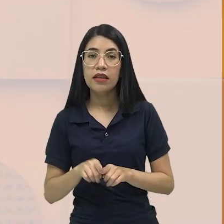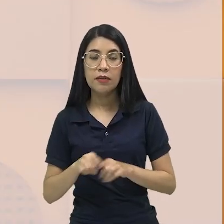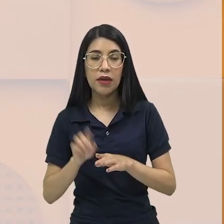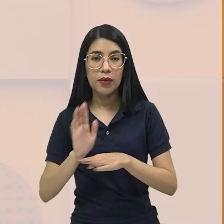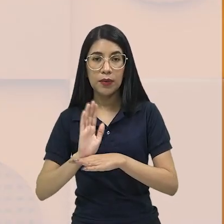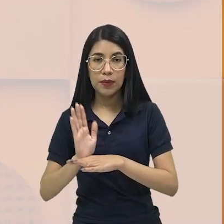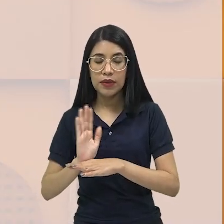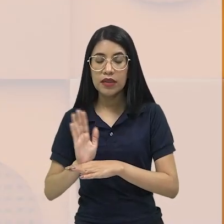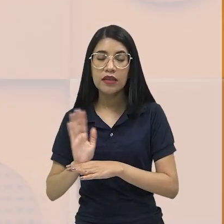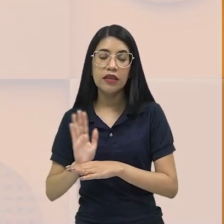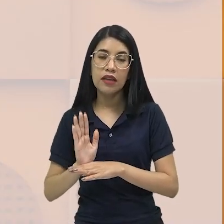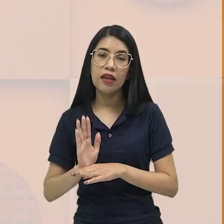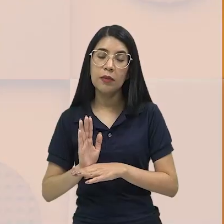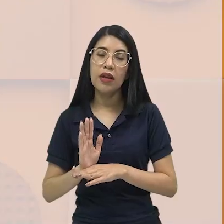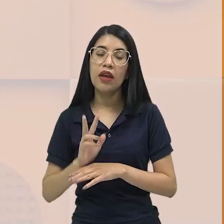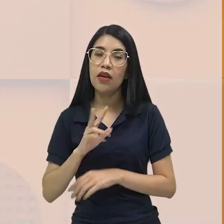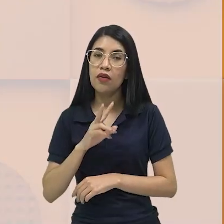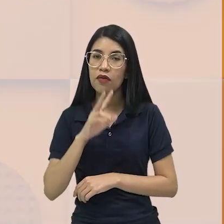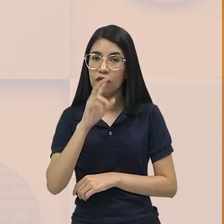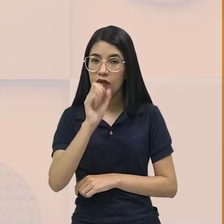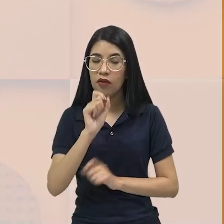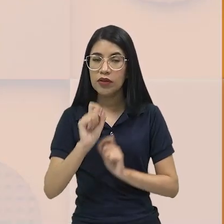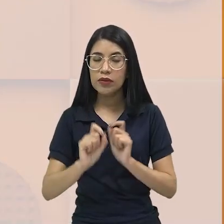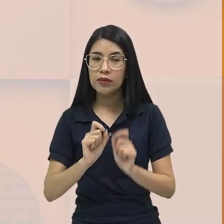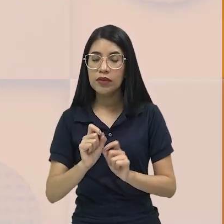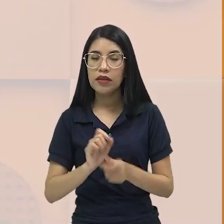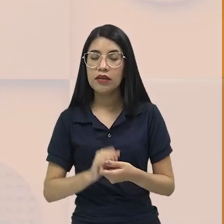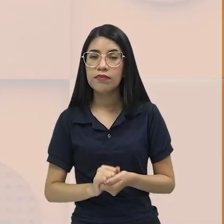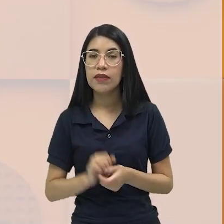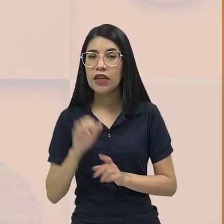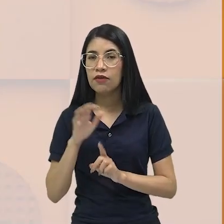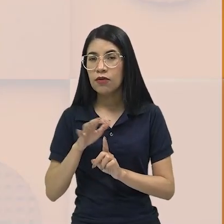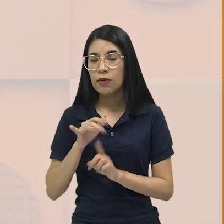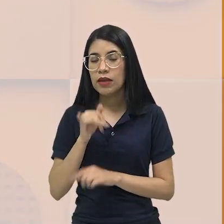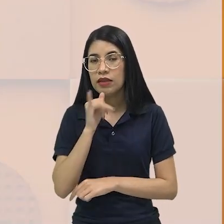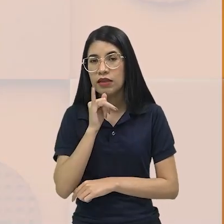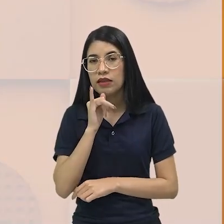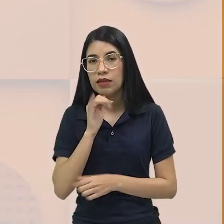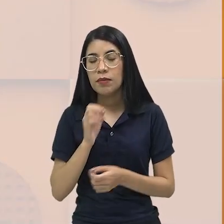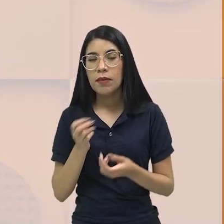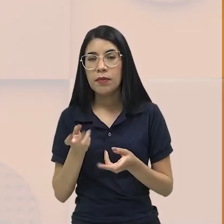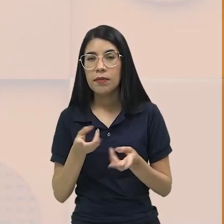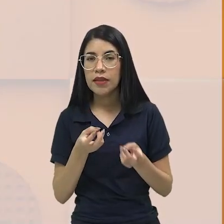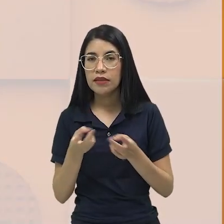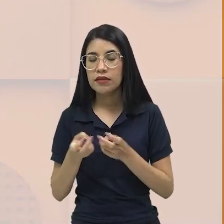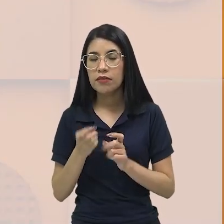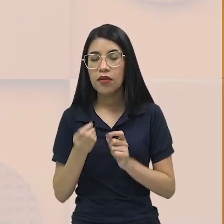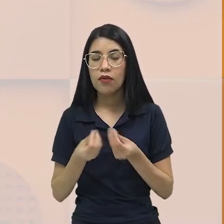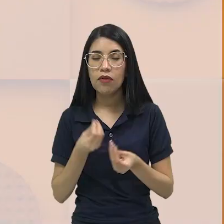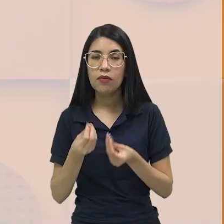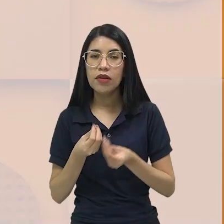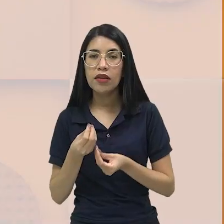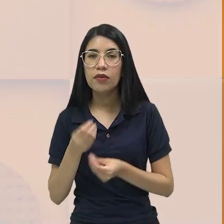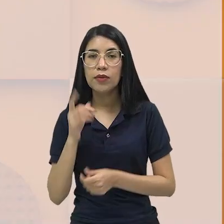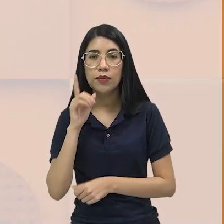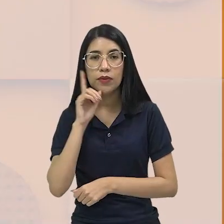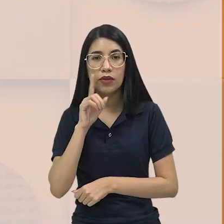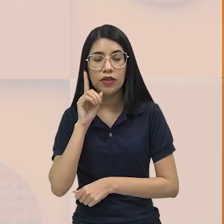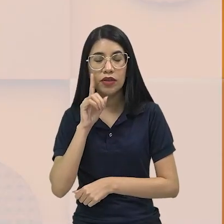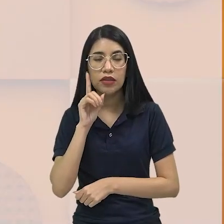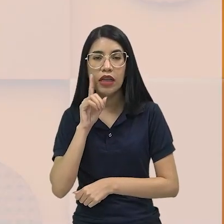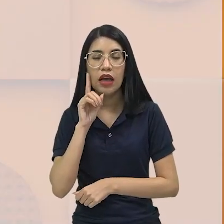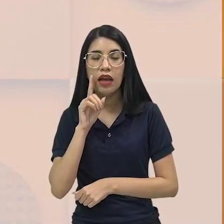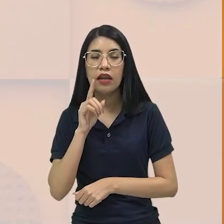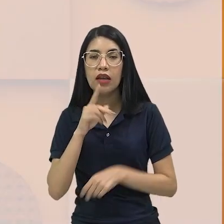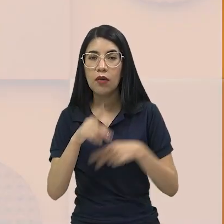gente, ele é bastante forte no que tange ali a você verificar como os Estados Unidos, os